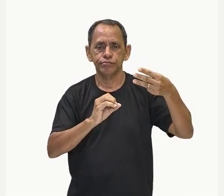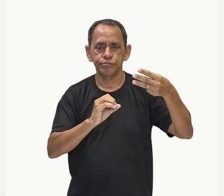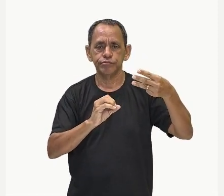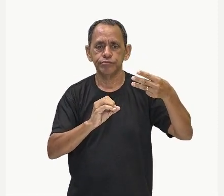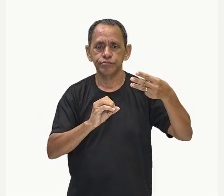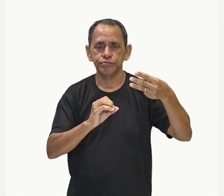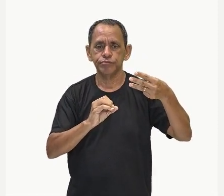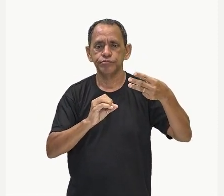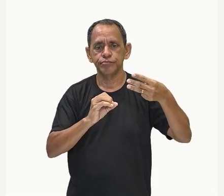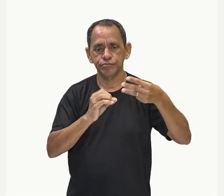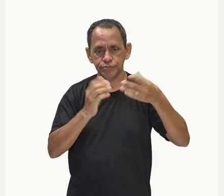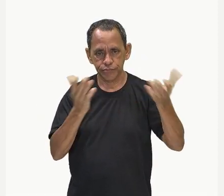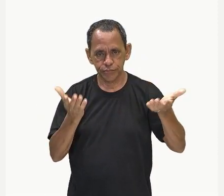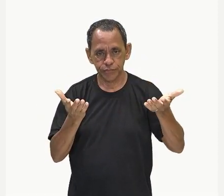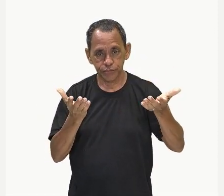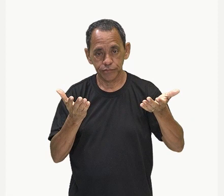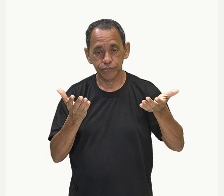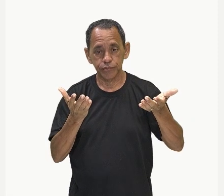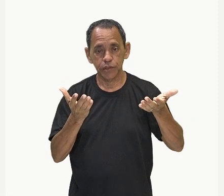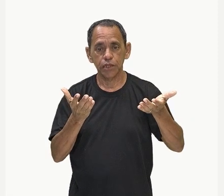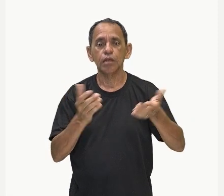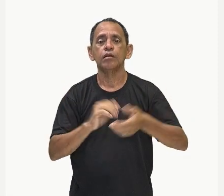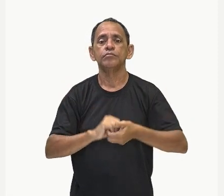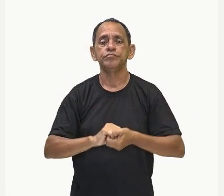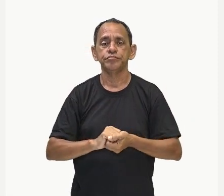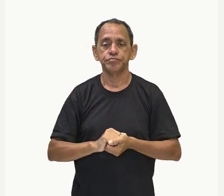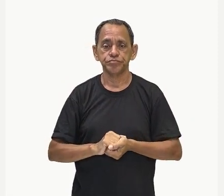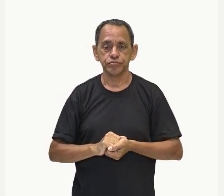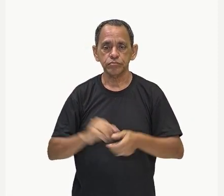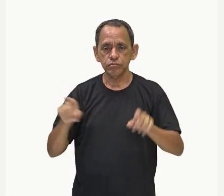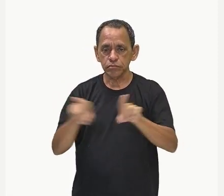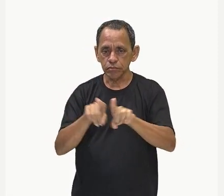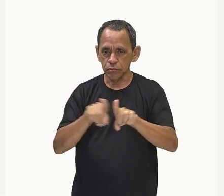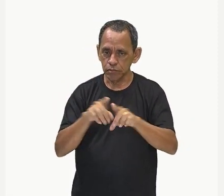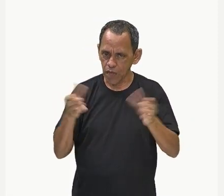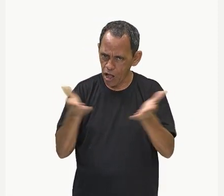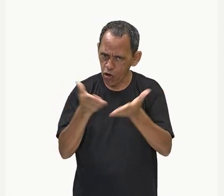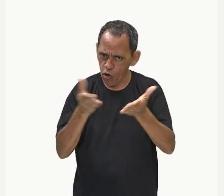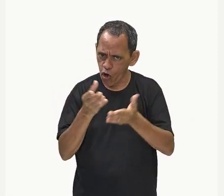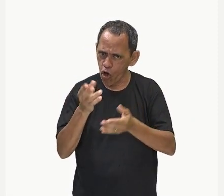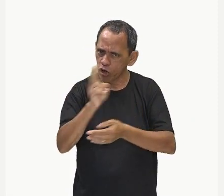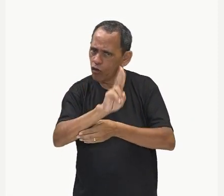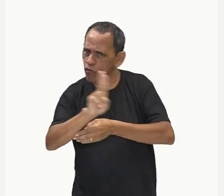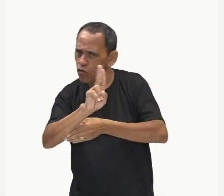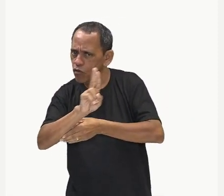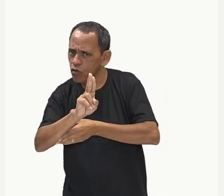casas. Agora sim eu precisei utilizar aqui, ó, o meu zerozinho para completar.